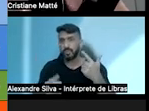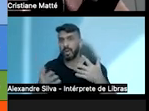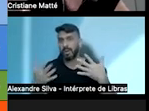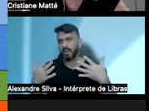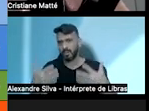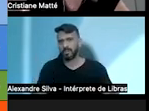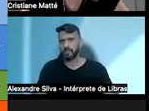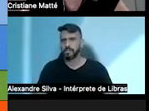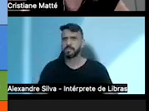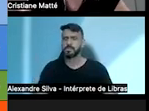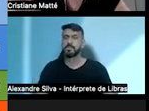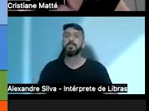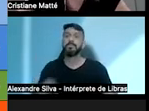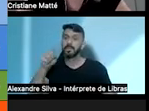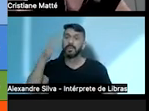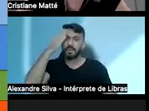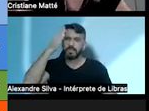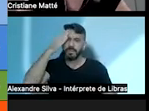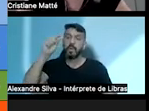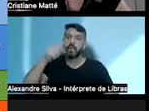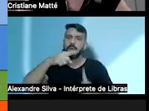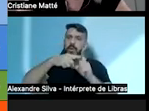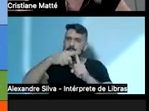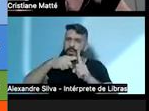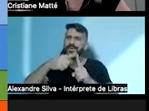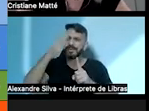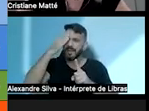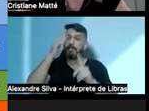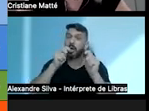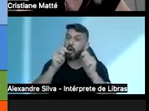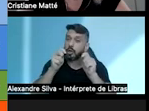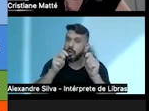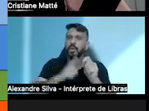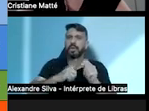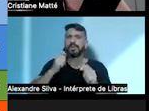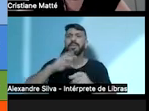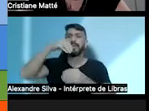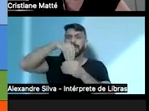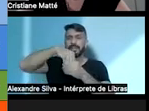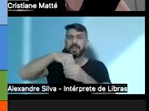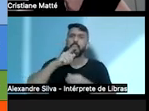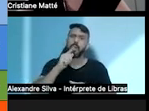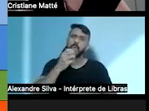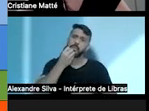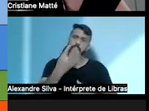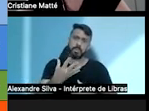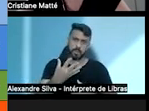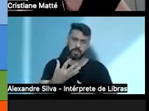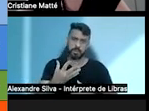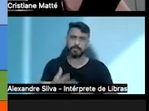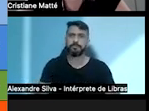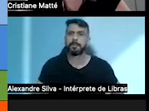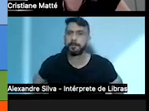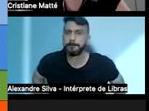esse cuidado com a termorregulação. E por isso que o exercício dentro da água, ele é muito indicado. pela questão